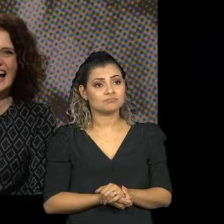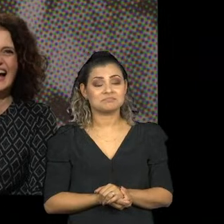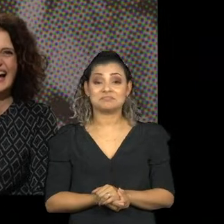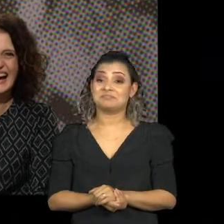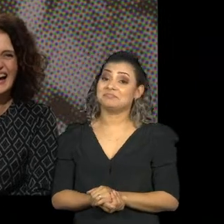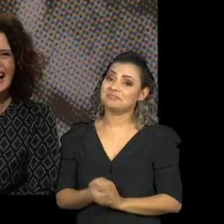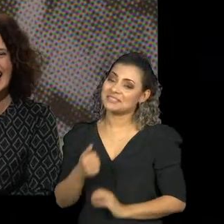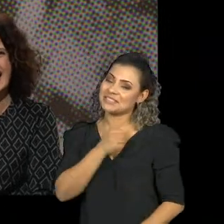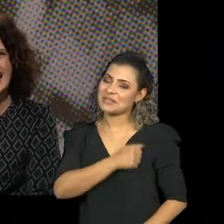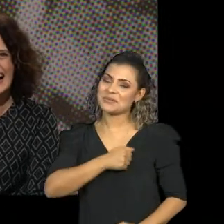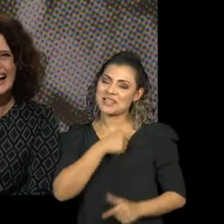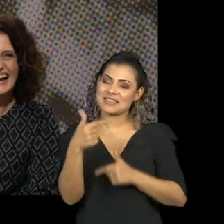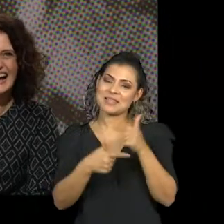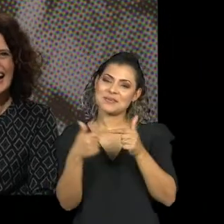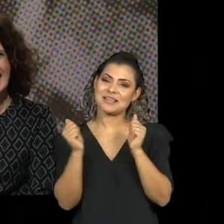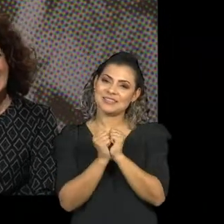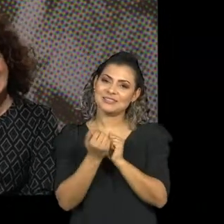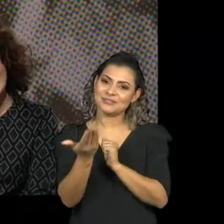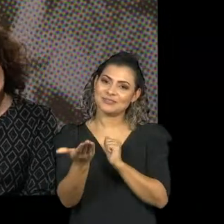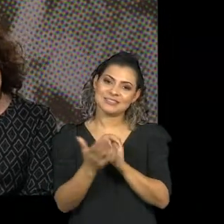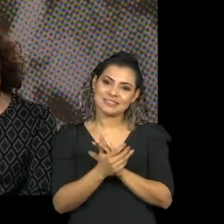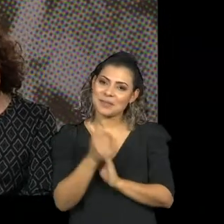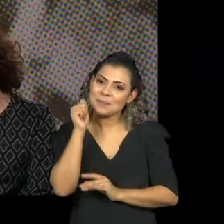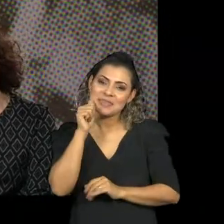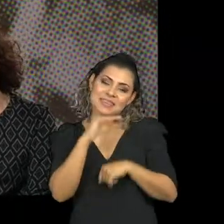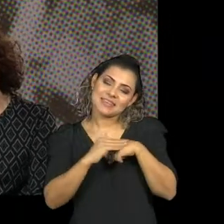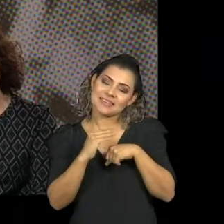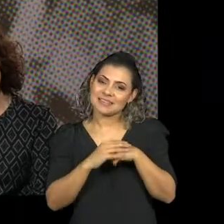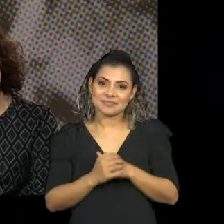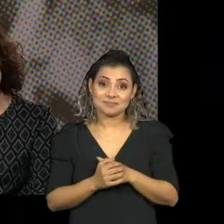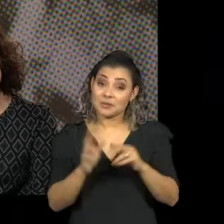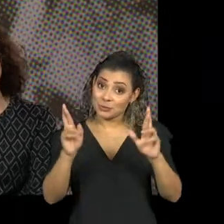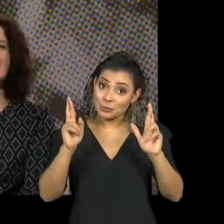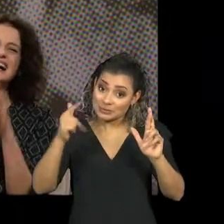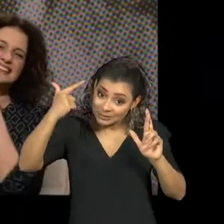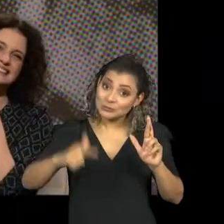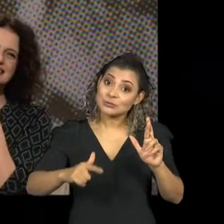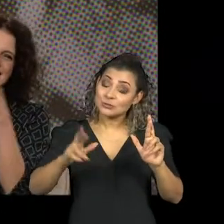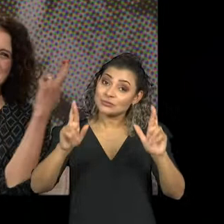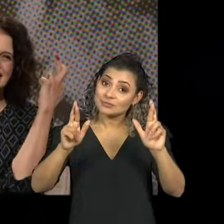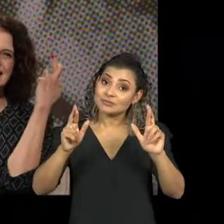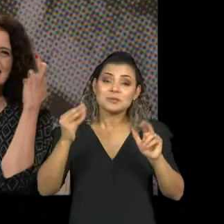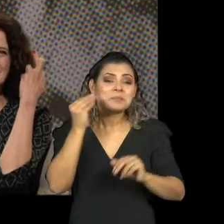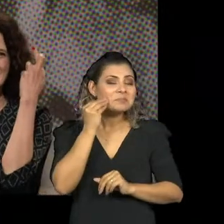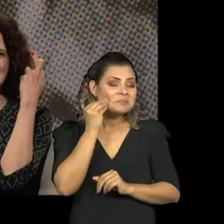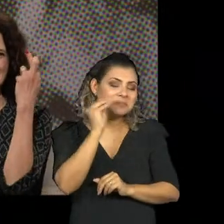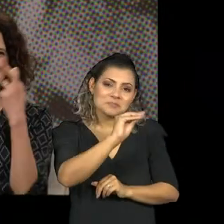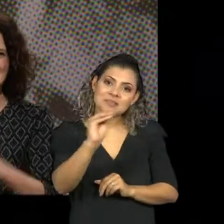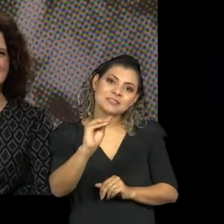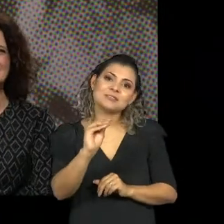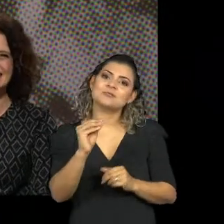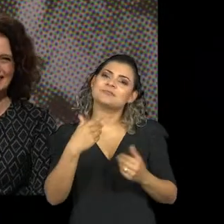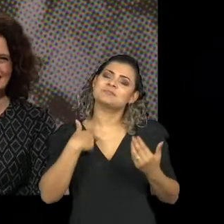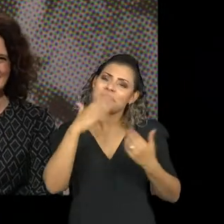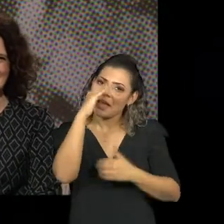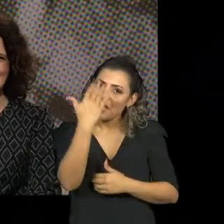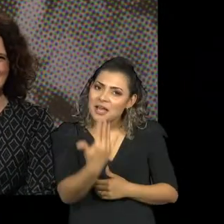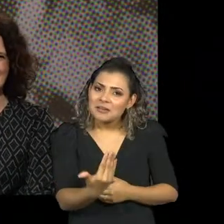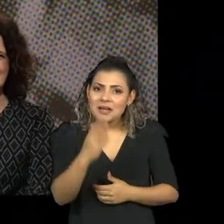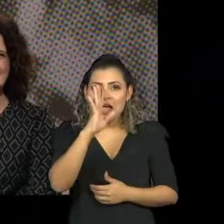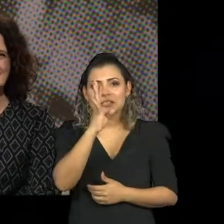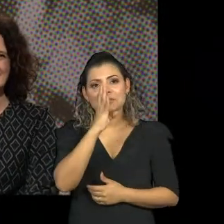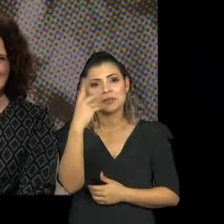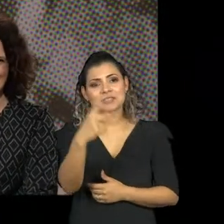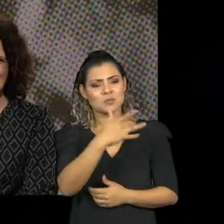Saudades de trabalhar contigo de novo, minha querida. Vamos torcer para que isso seja possível. Um beijo grande, minha admiração, muita